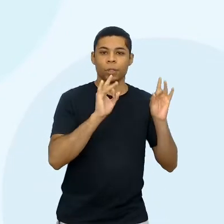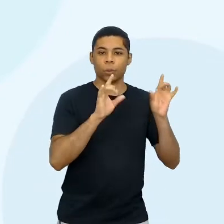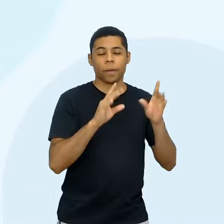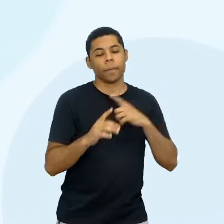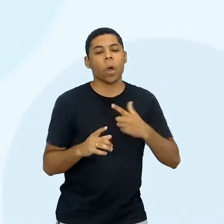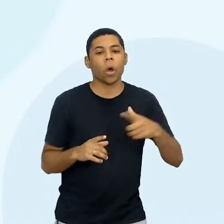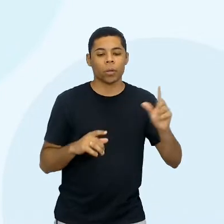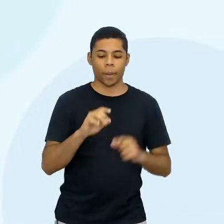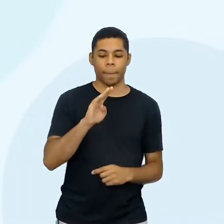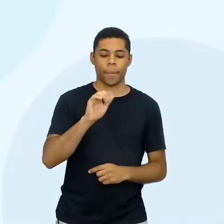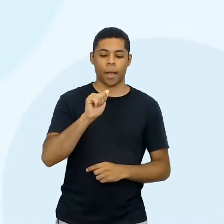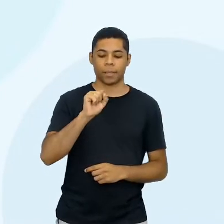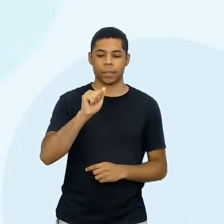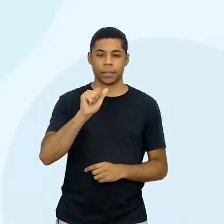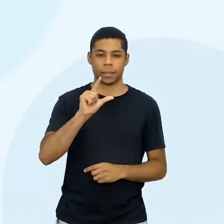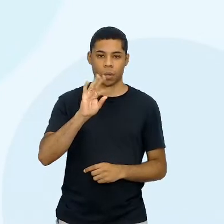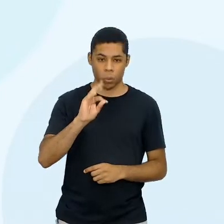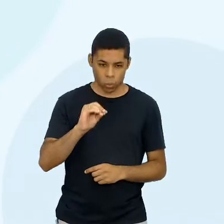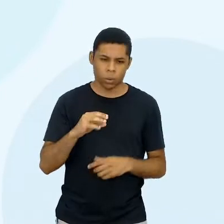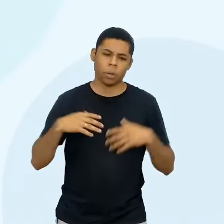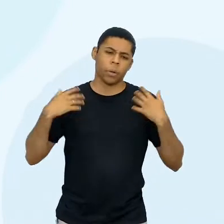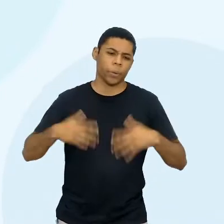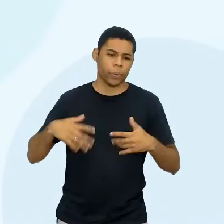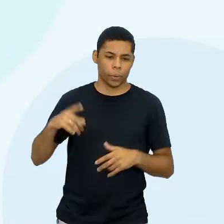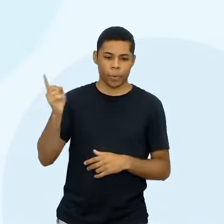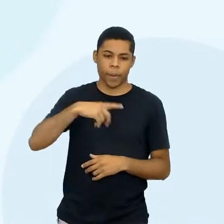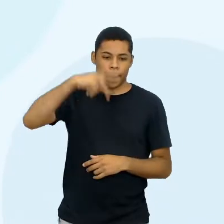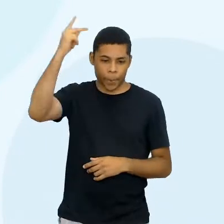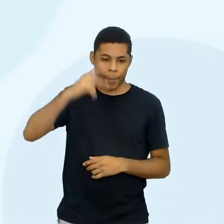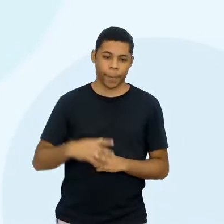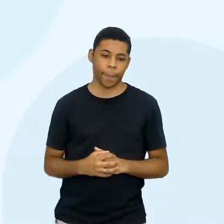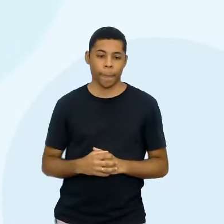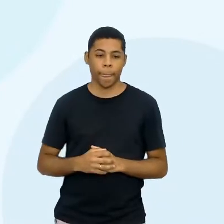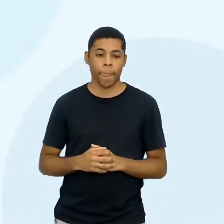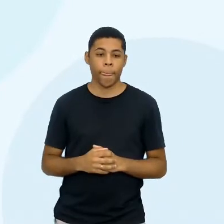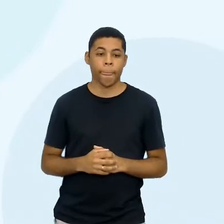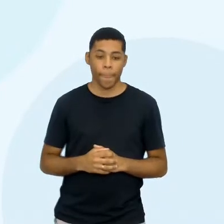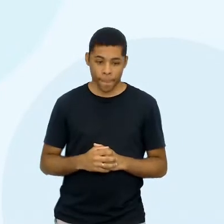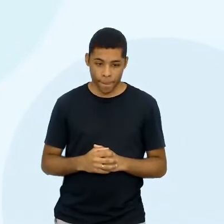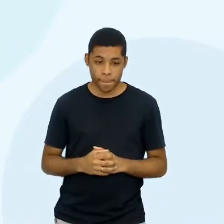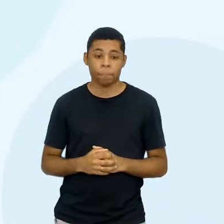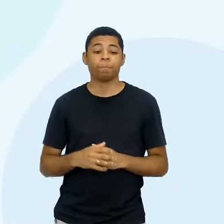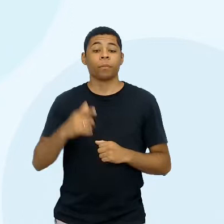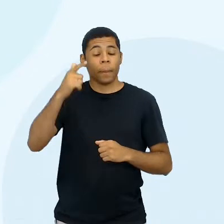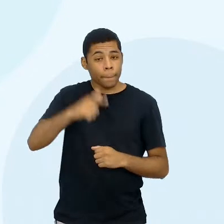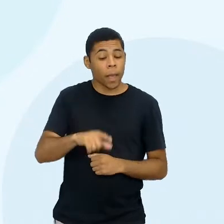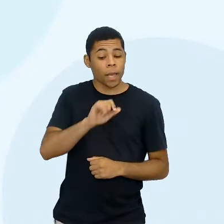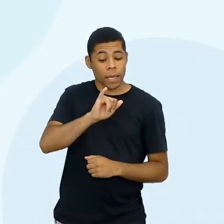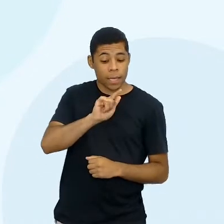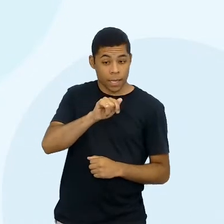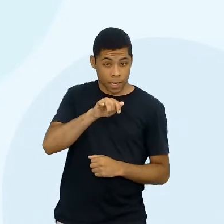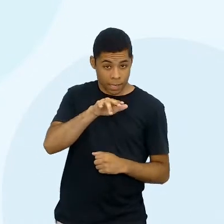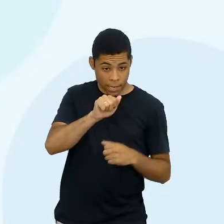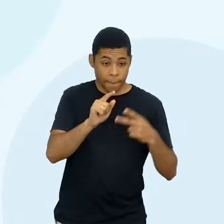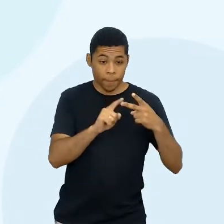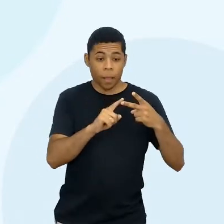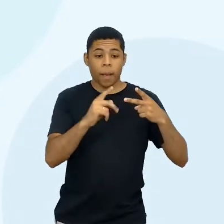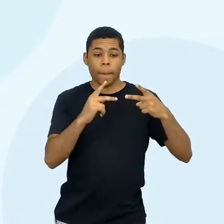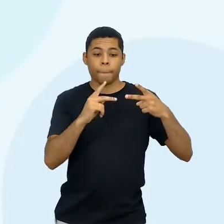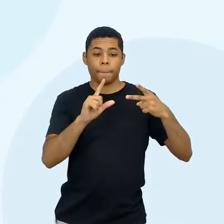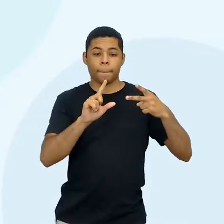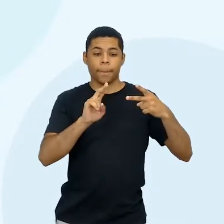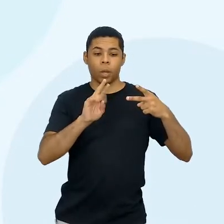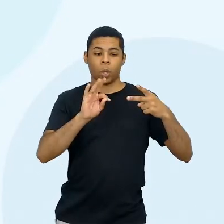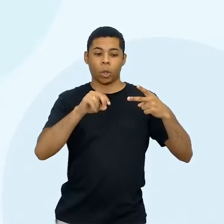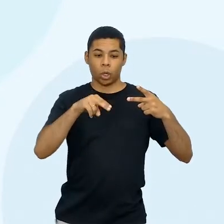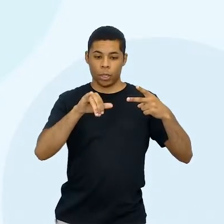basalto, muito utilizado por nós aqui. A rocha ígnea plutônica é uma rocha intrusiva, o